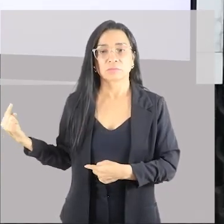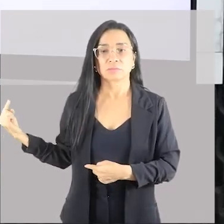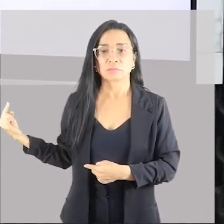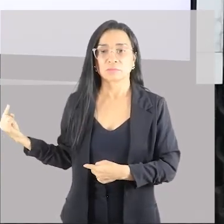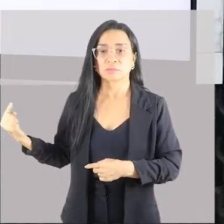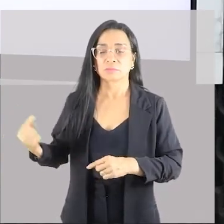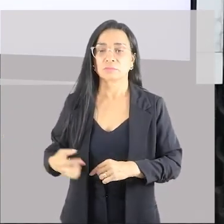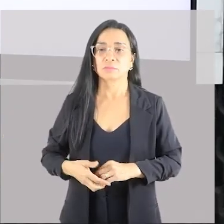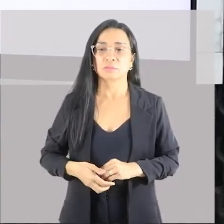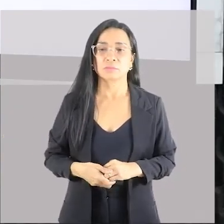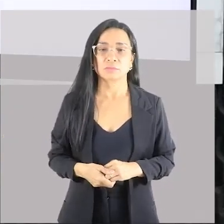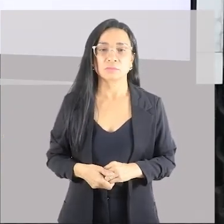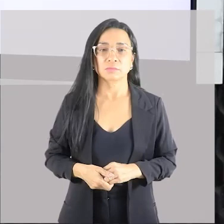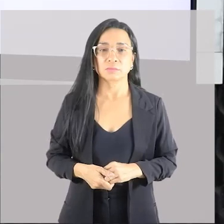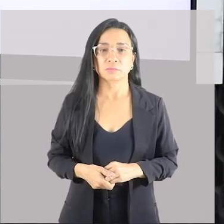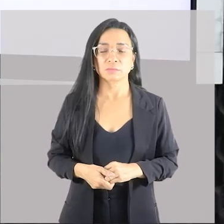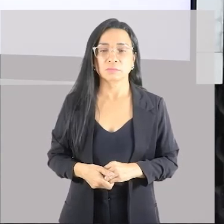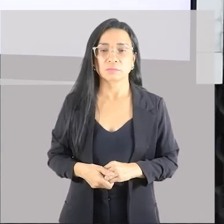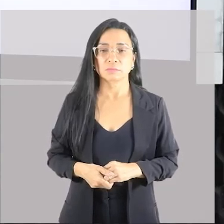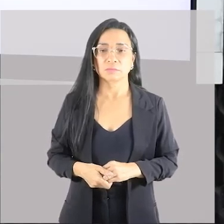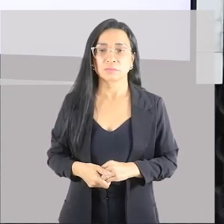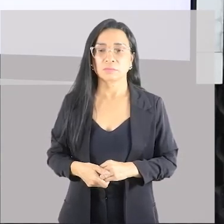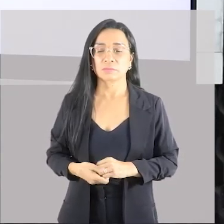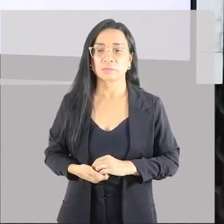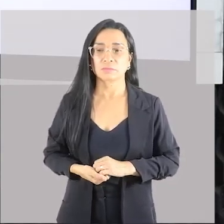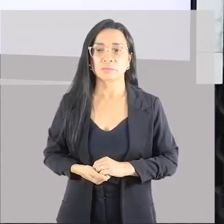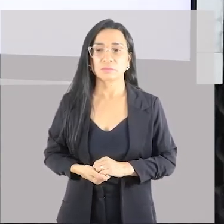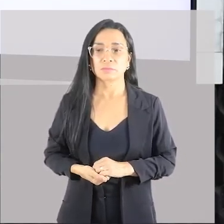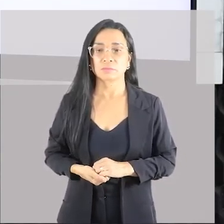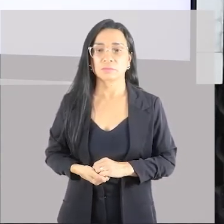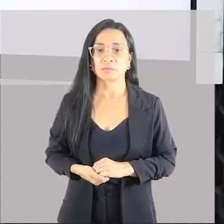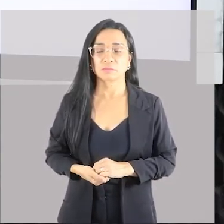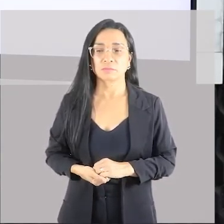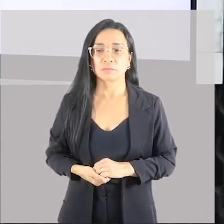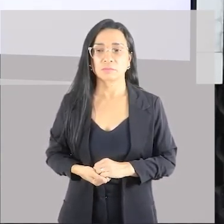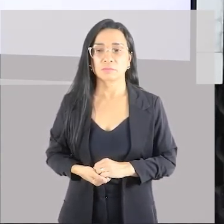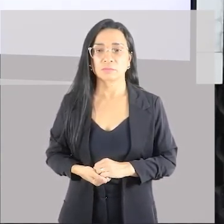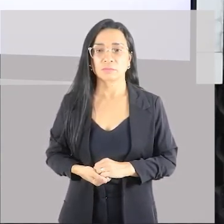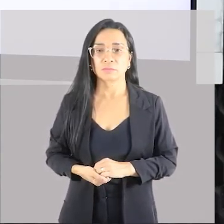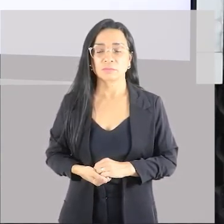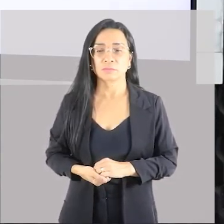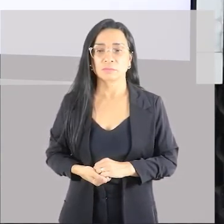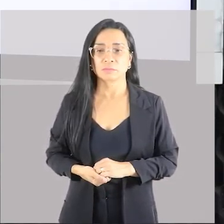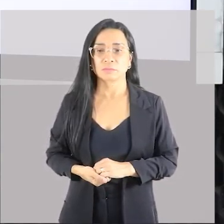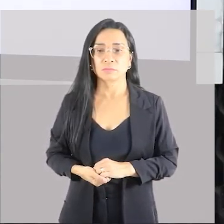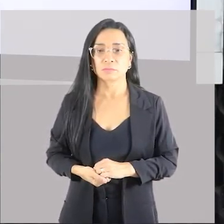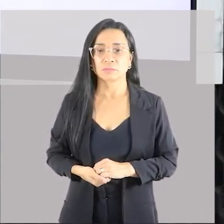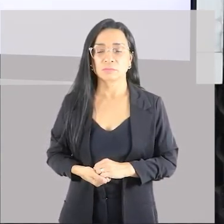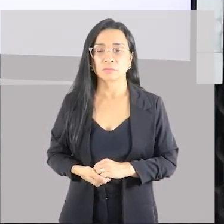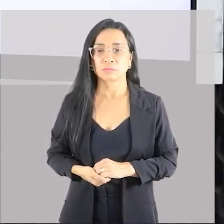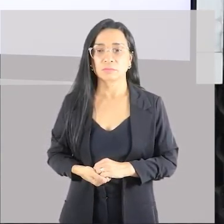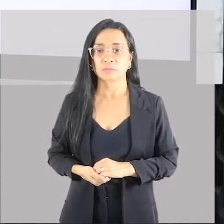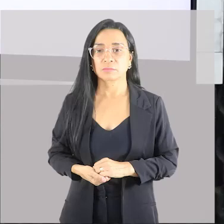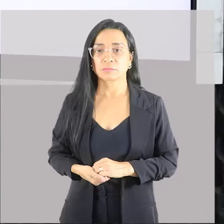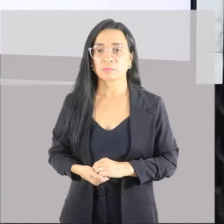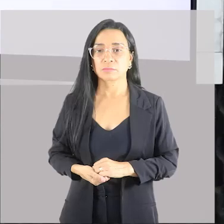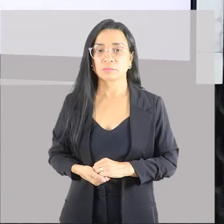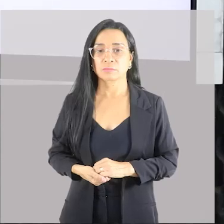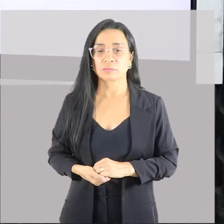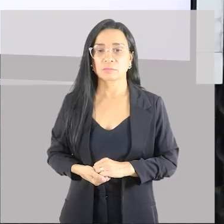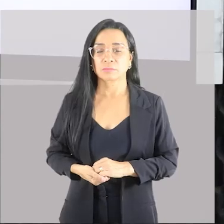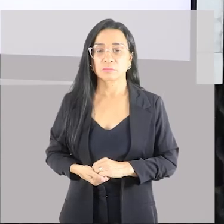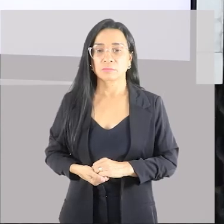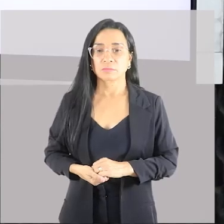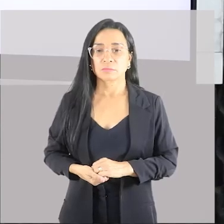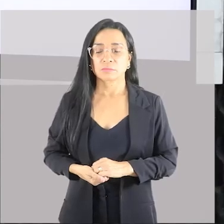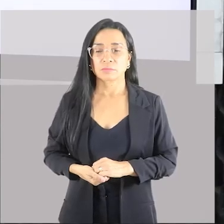humano já é dotado em seu estado natural dos direitos da vida, da liberdade, da felicidade, e assim a autoridade do Estado só é legítima quando reconhece e respeita esses